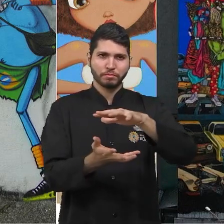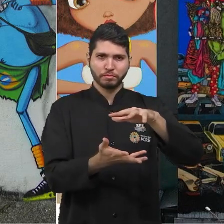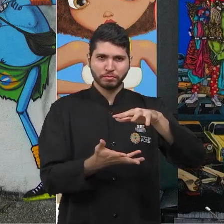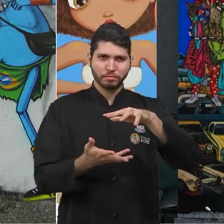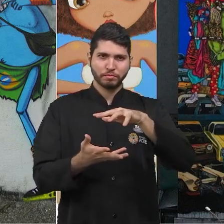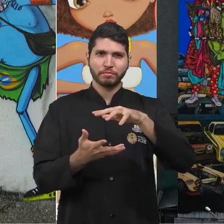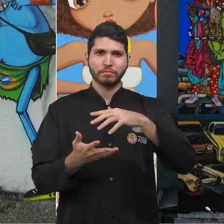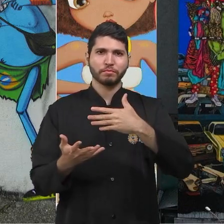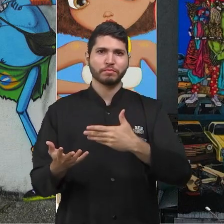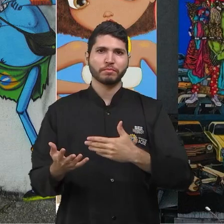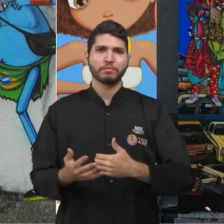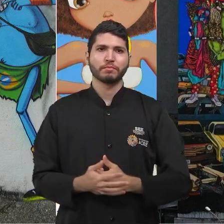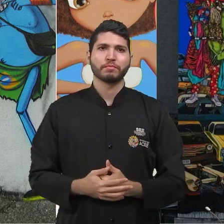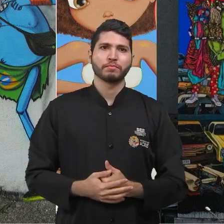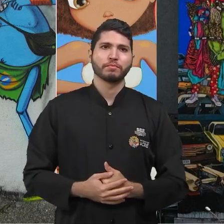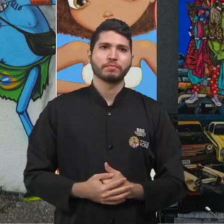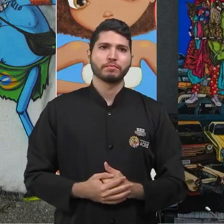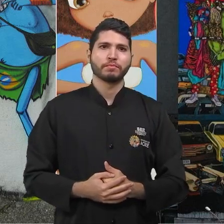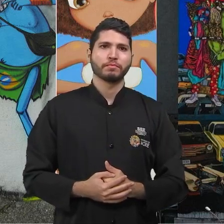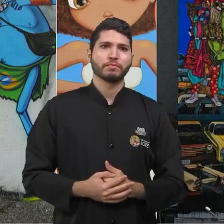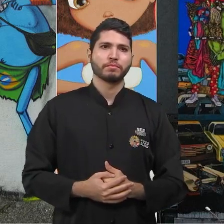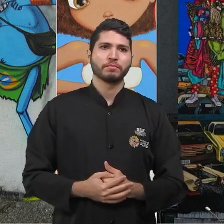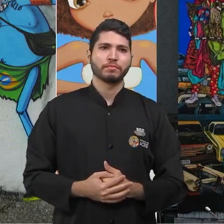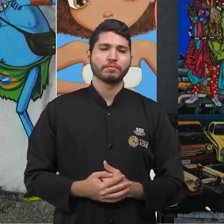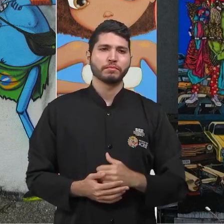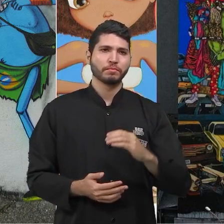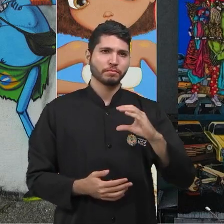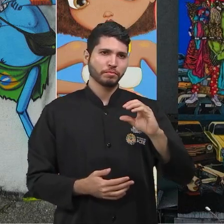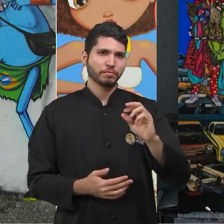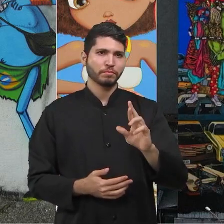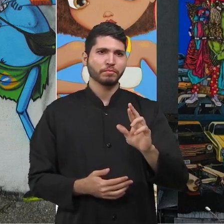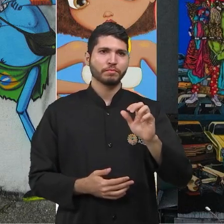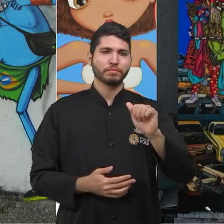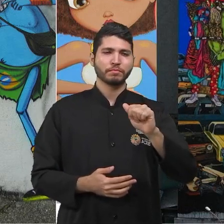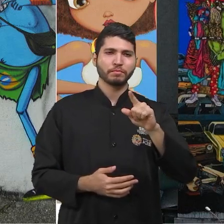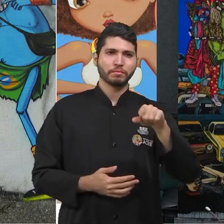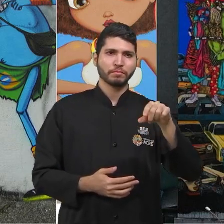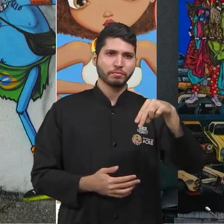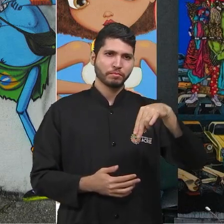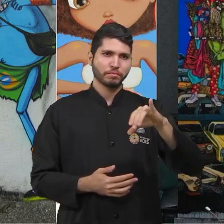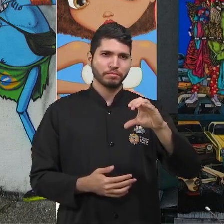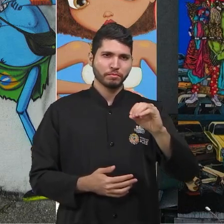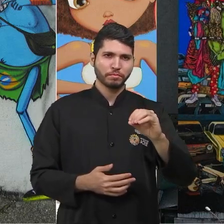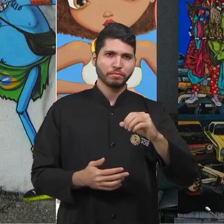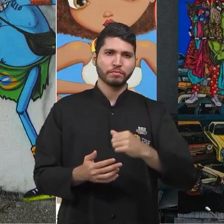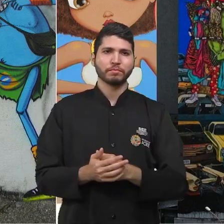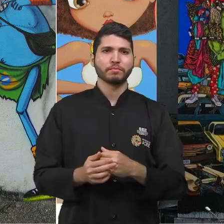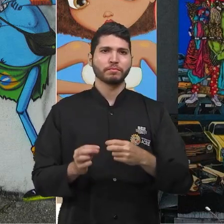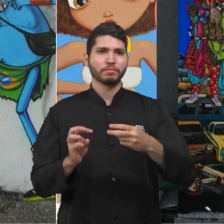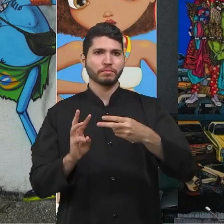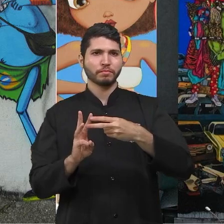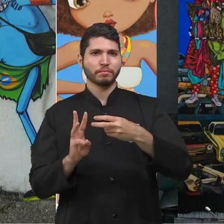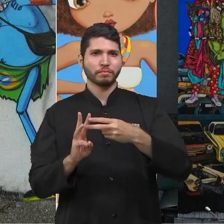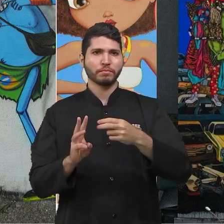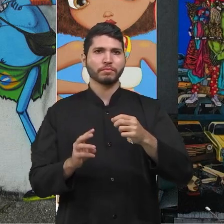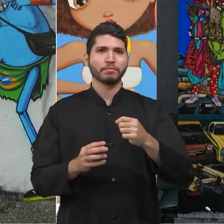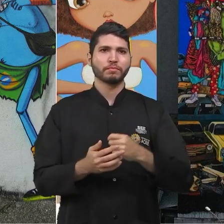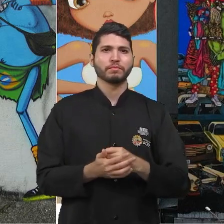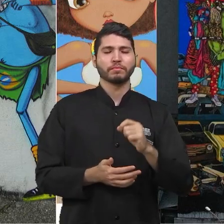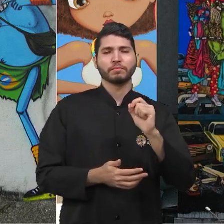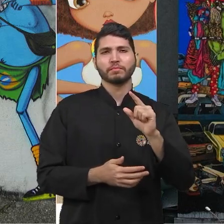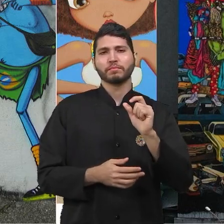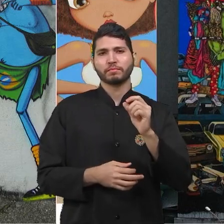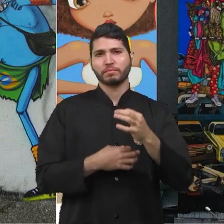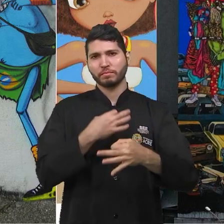tá? Eu trago também o Crânio, que é de São Paulo, Indígena, Azul e Crítica Social, é uma